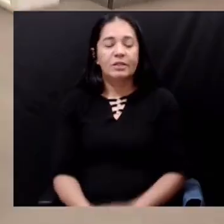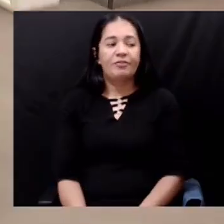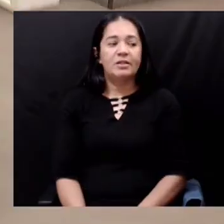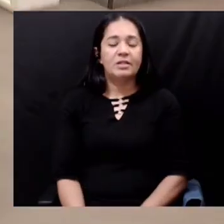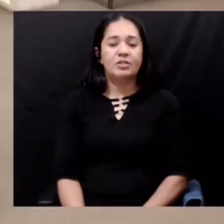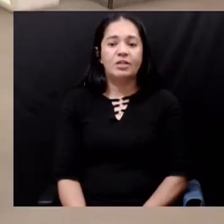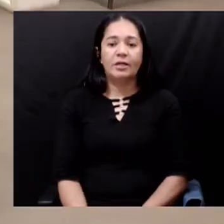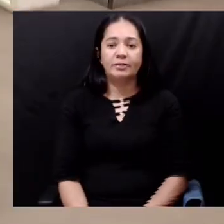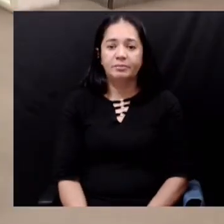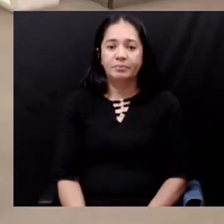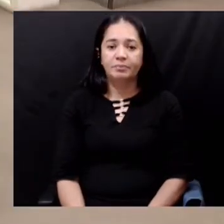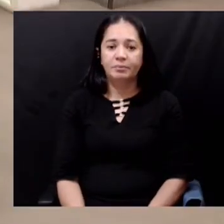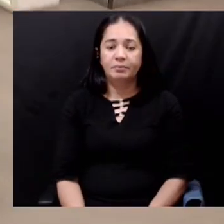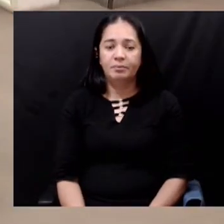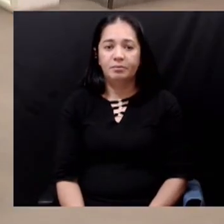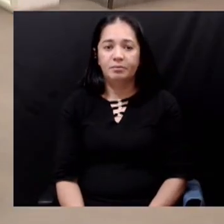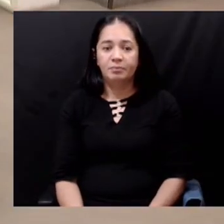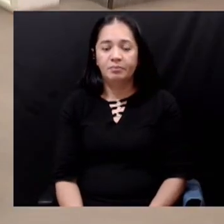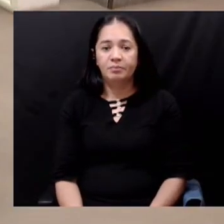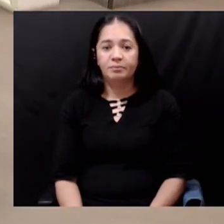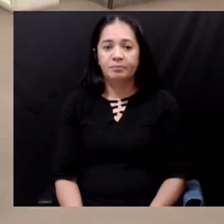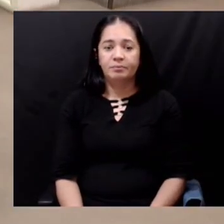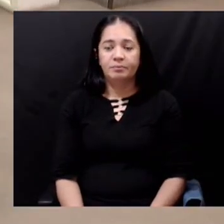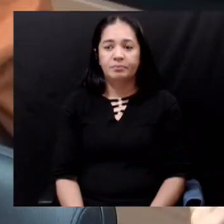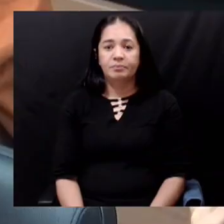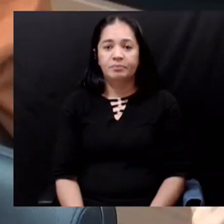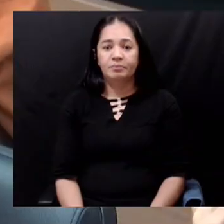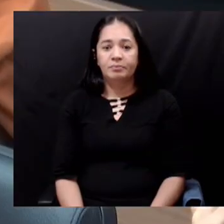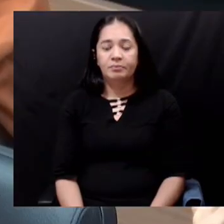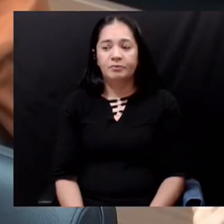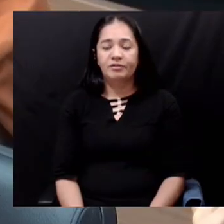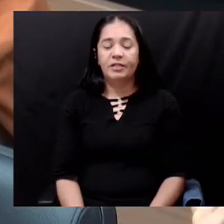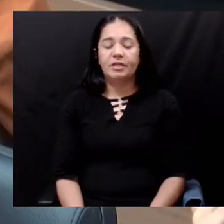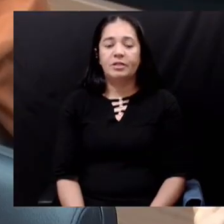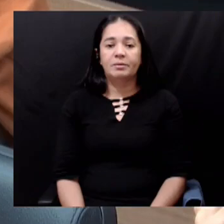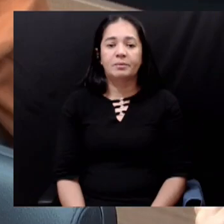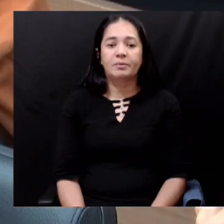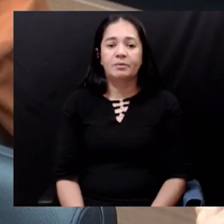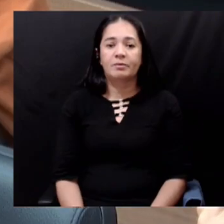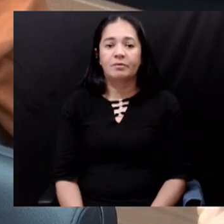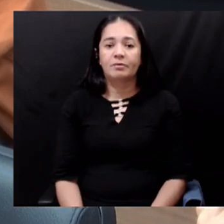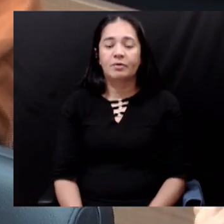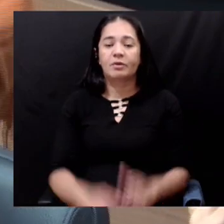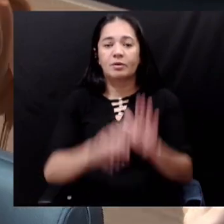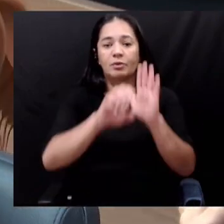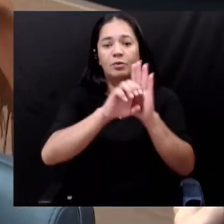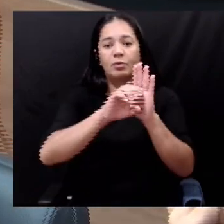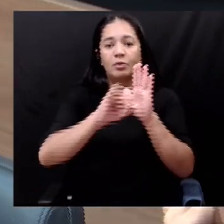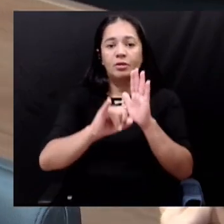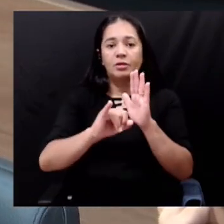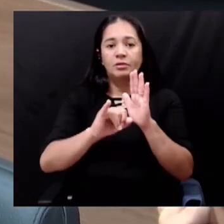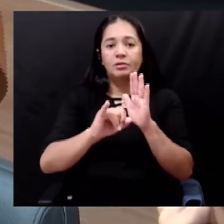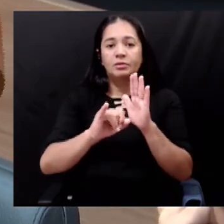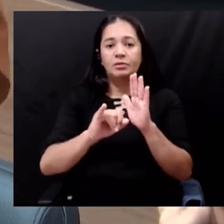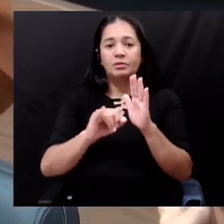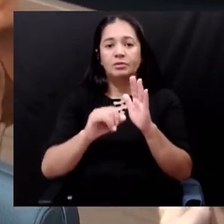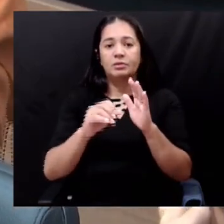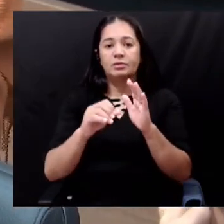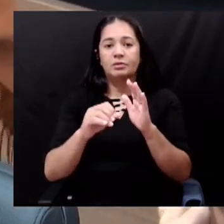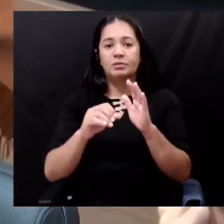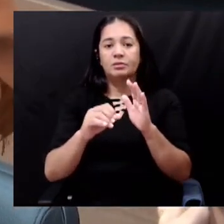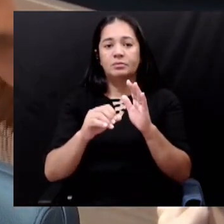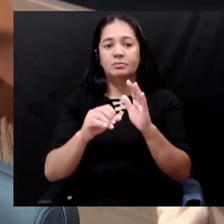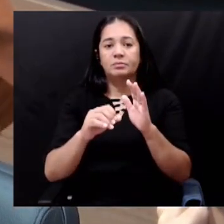Então, é isso. Outra coisa. O edital não fala em... essa tem outra. Tem uma outra,